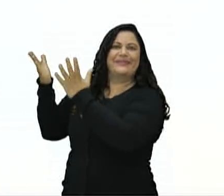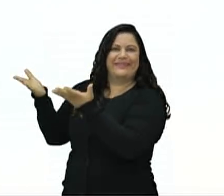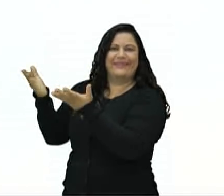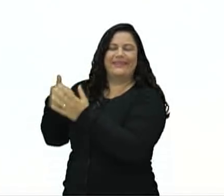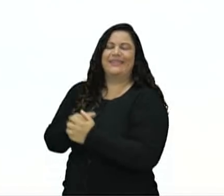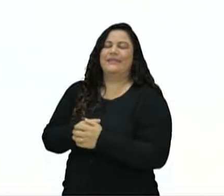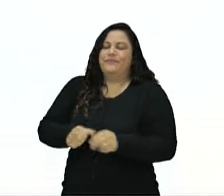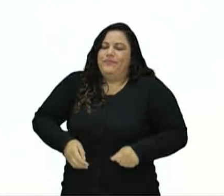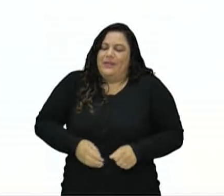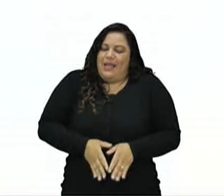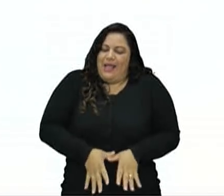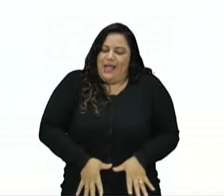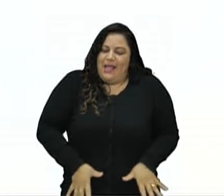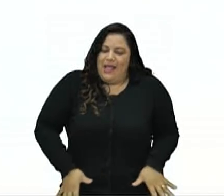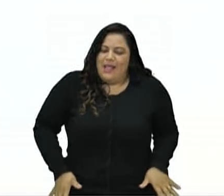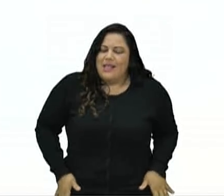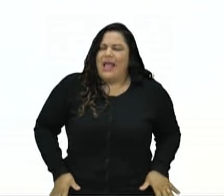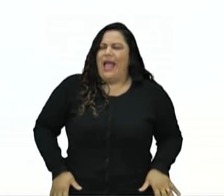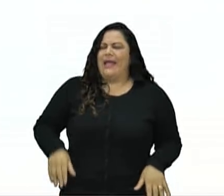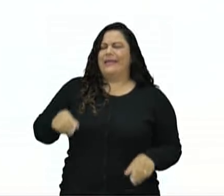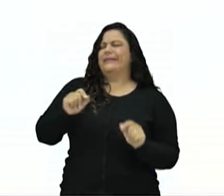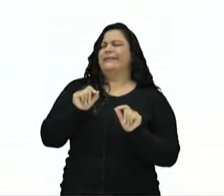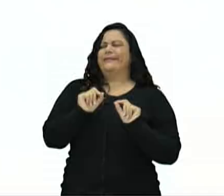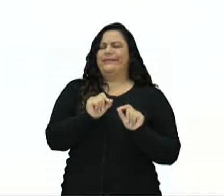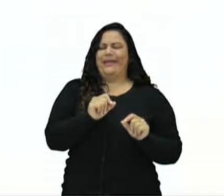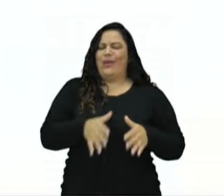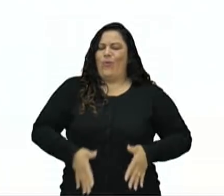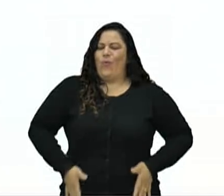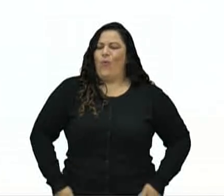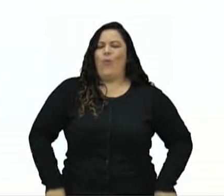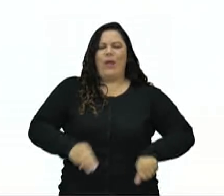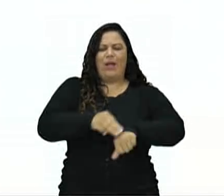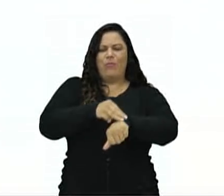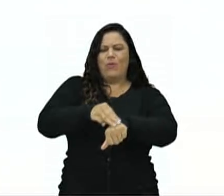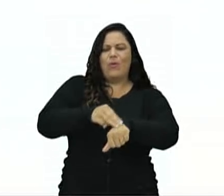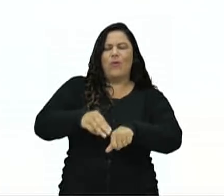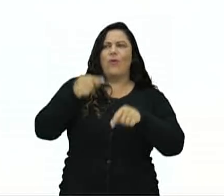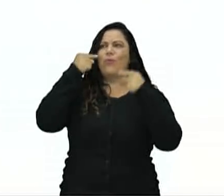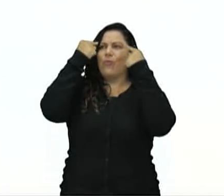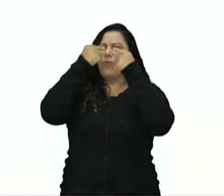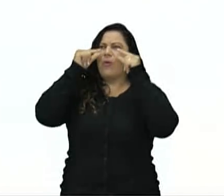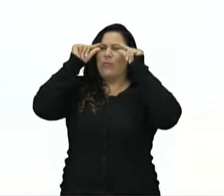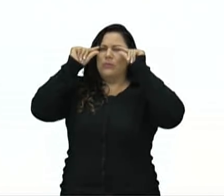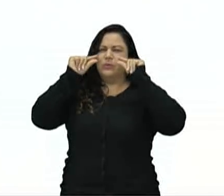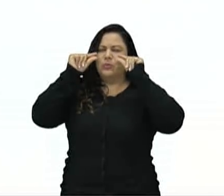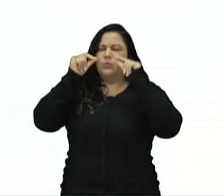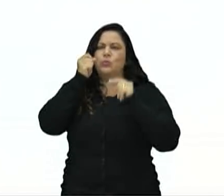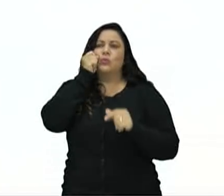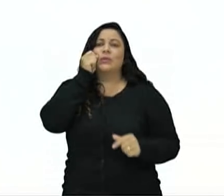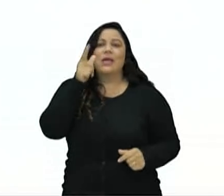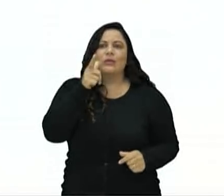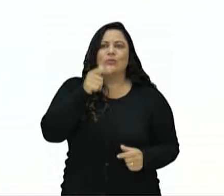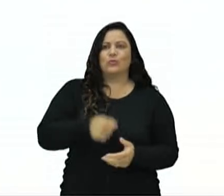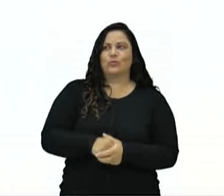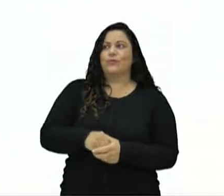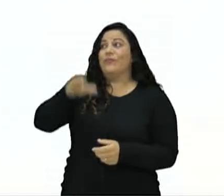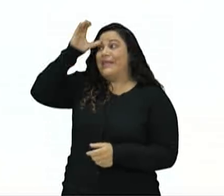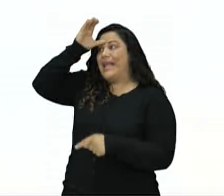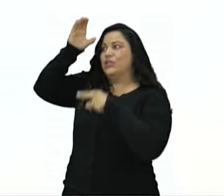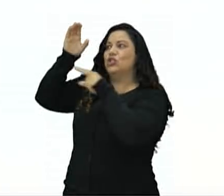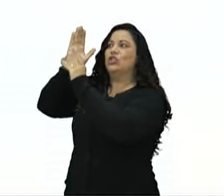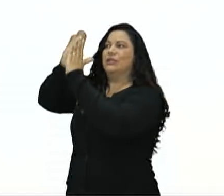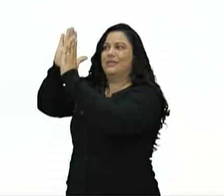saia longa, marrom, seus olhos miúdos e azuis. Ela lia o livro e mostrava as